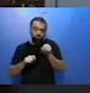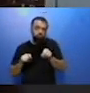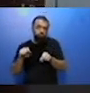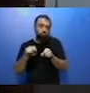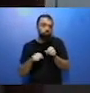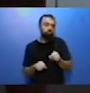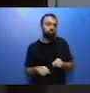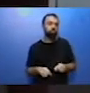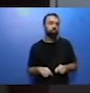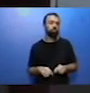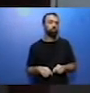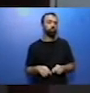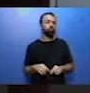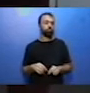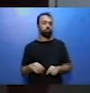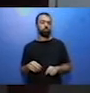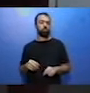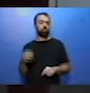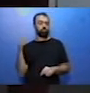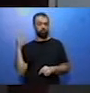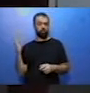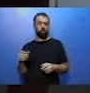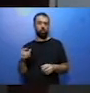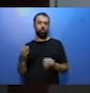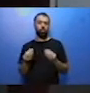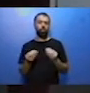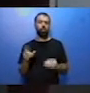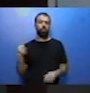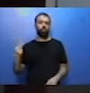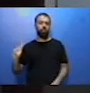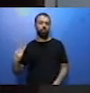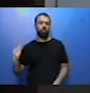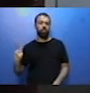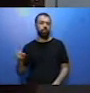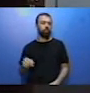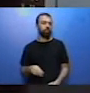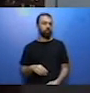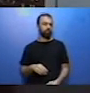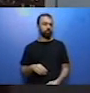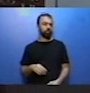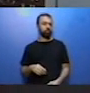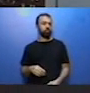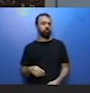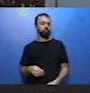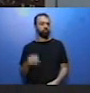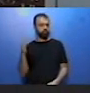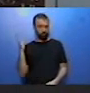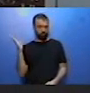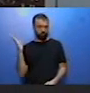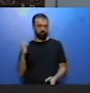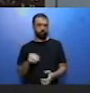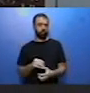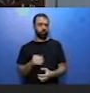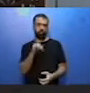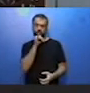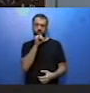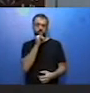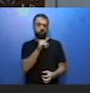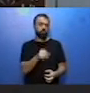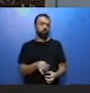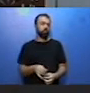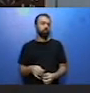organismo vamos ver aqui são aqueles ricos em vitaminas também então eu trouxe aqui algumas alguns